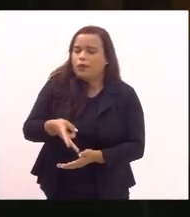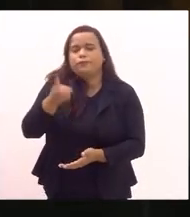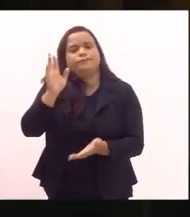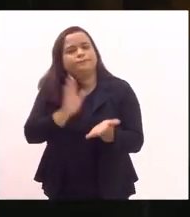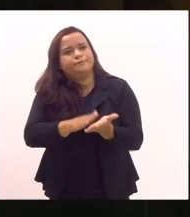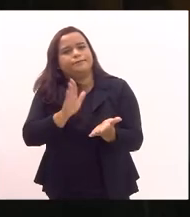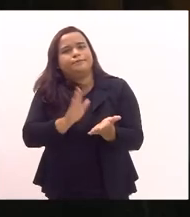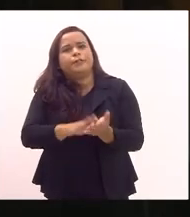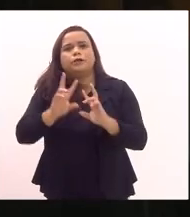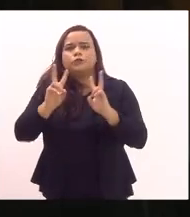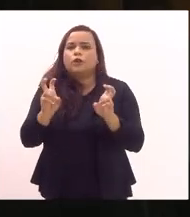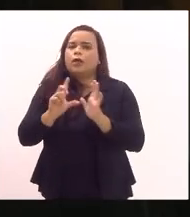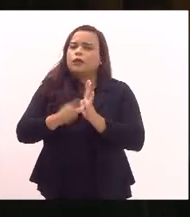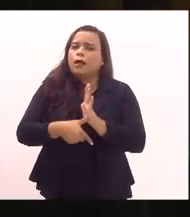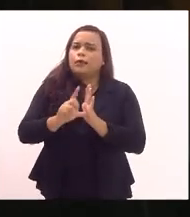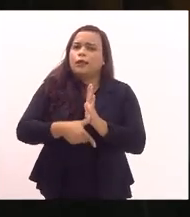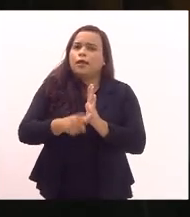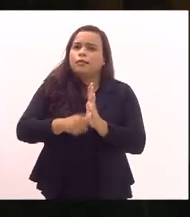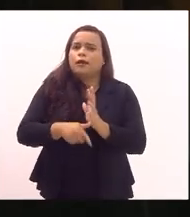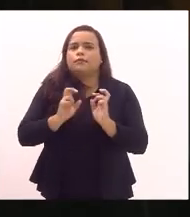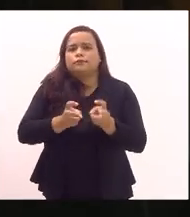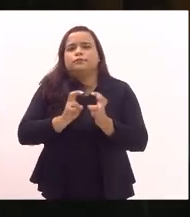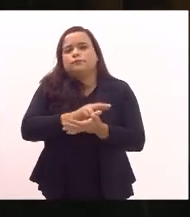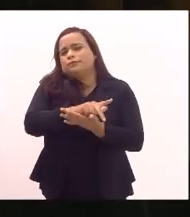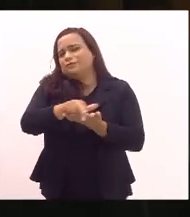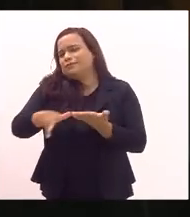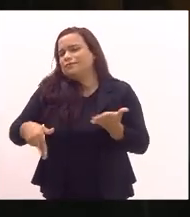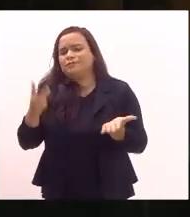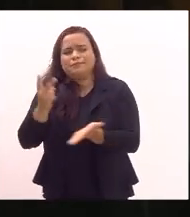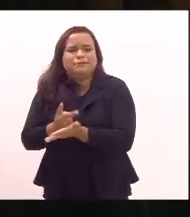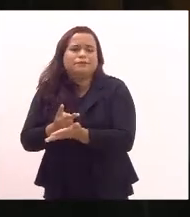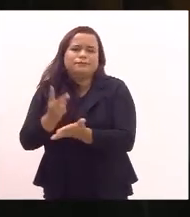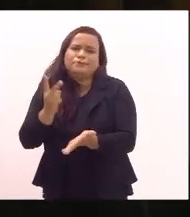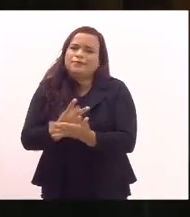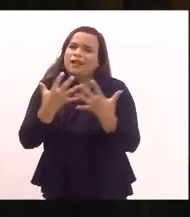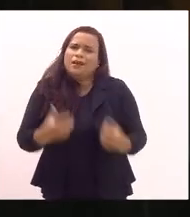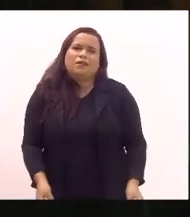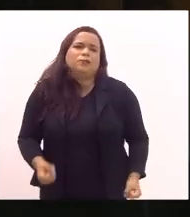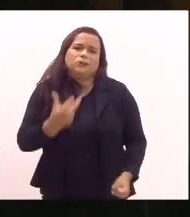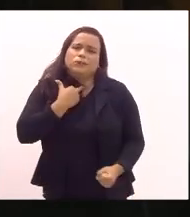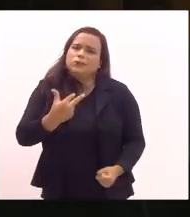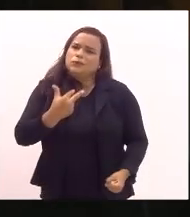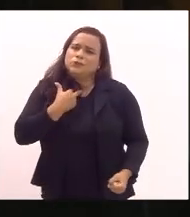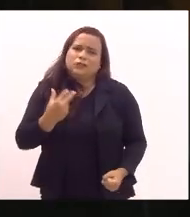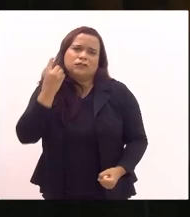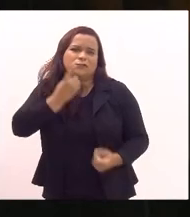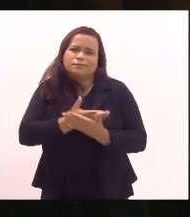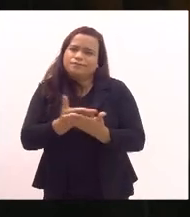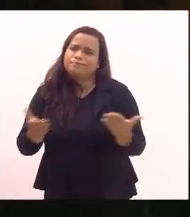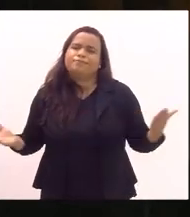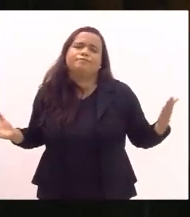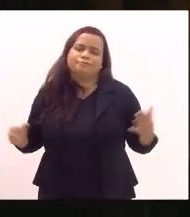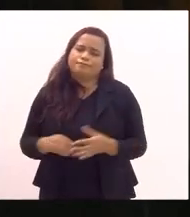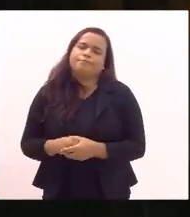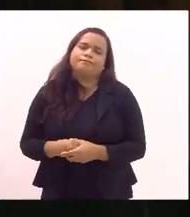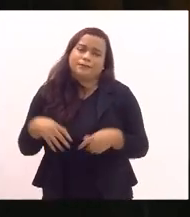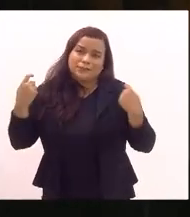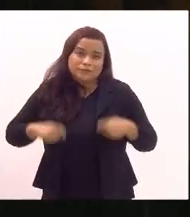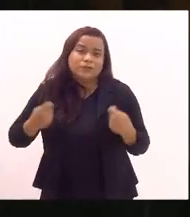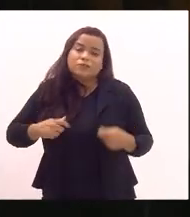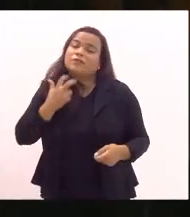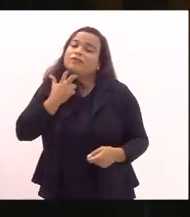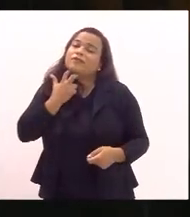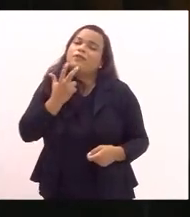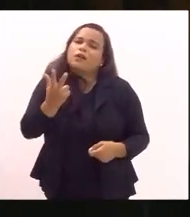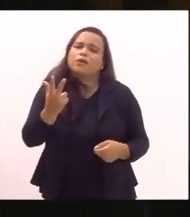os atrasos contínuos e isso é inadimissível deputados Precisamos ser uma